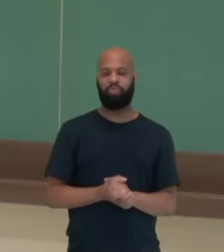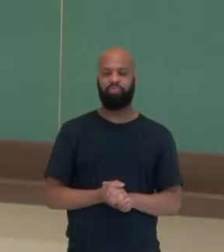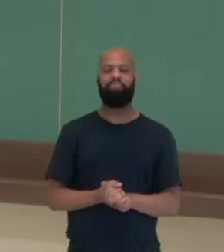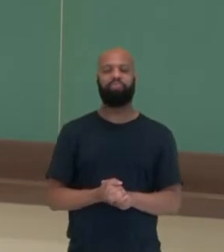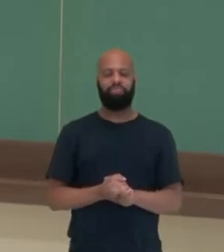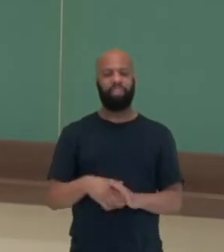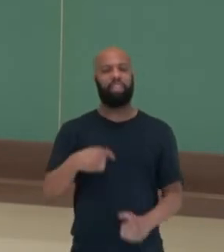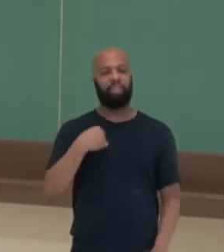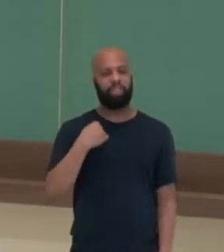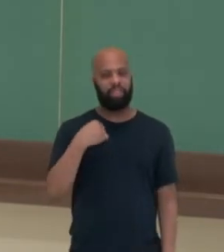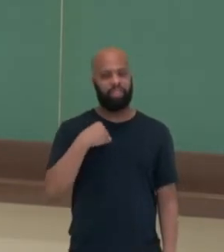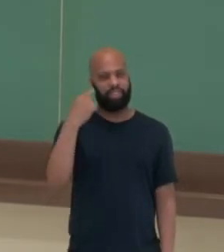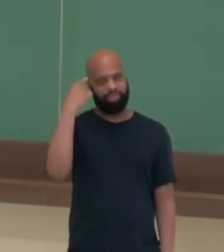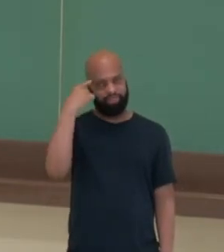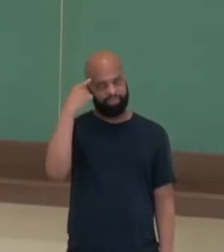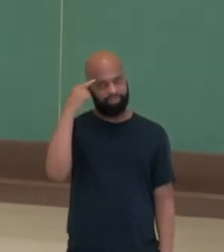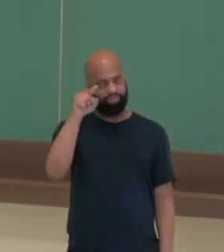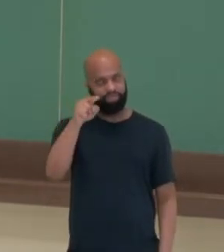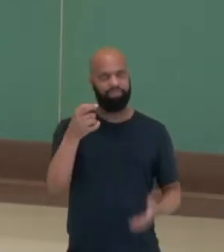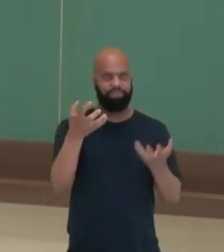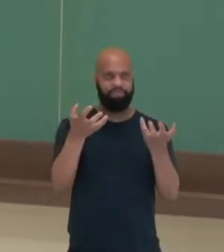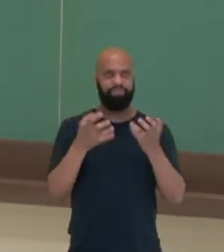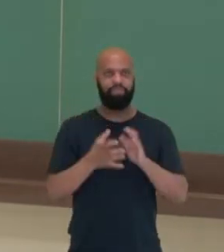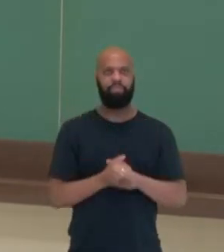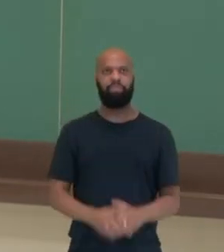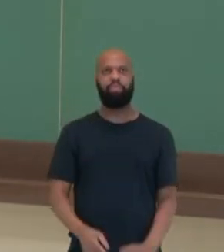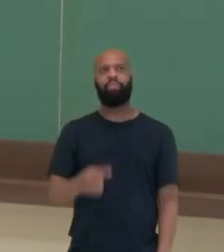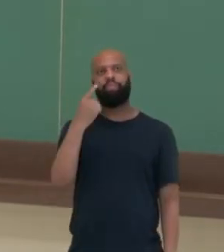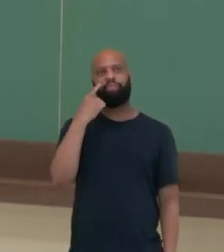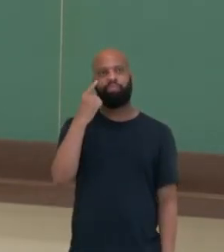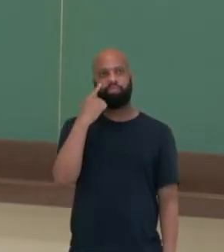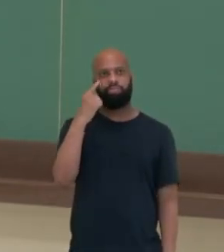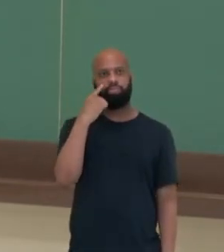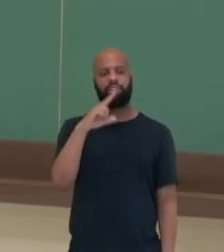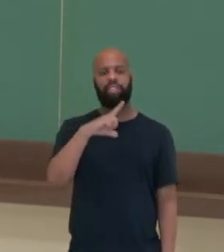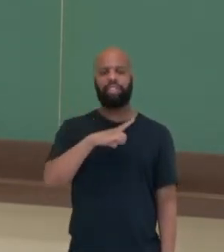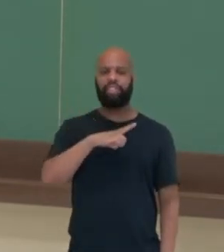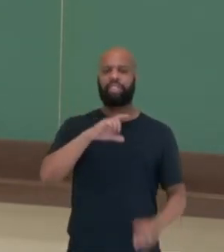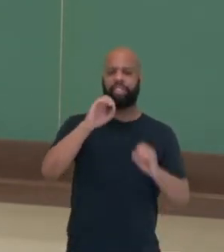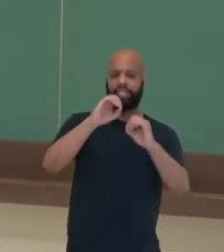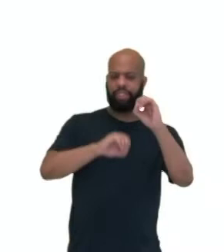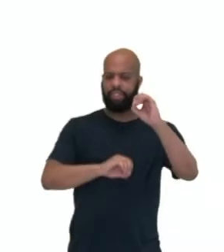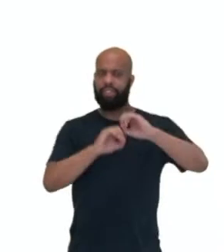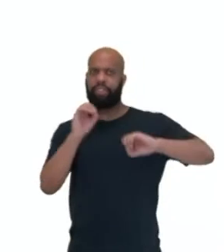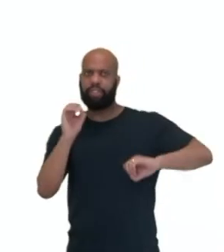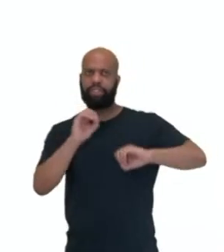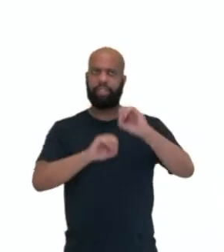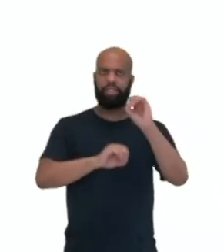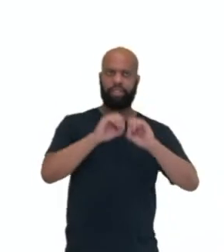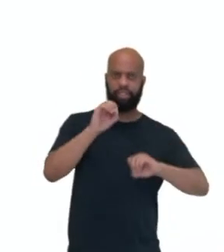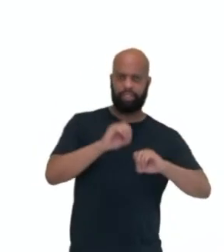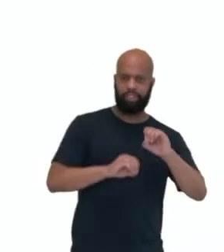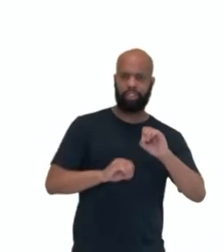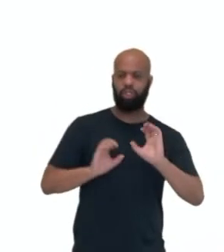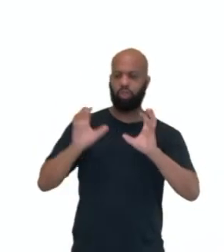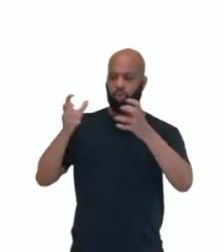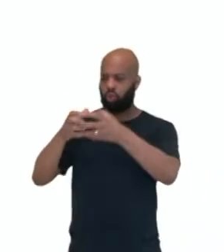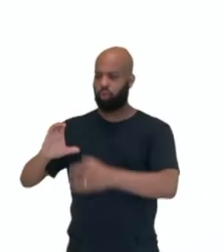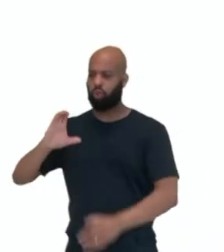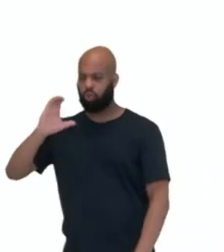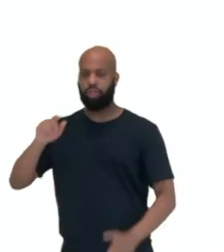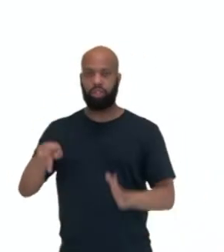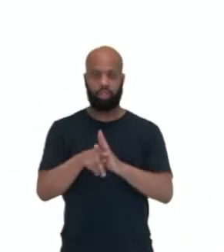Pensei nessa sua situação que você gostaria. Veja aqui, ó. Os aminoácidos são moléculas orgânicas constituintes